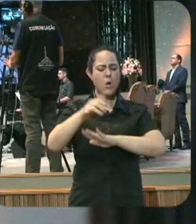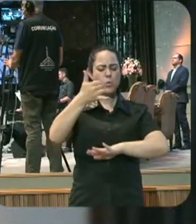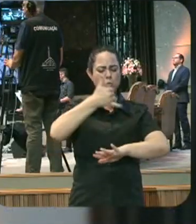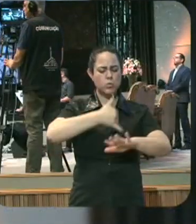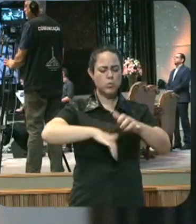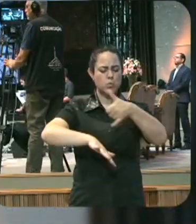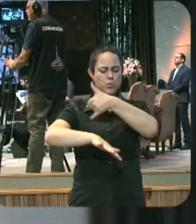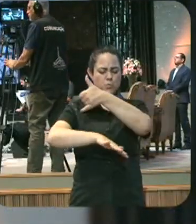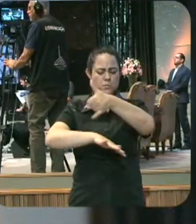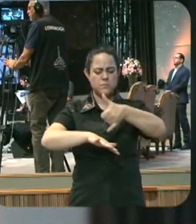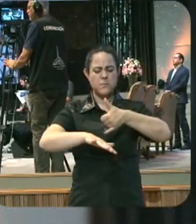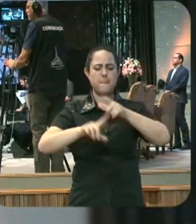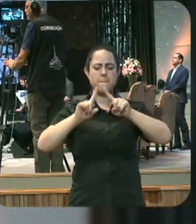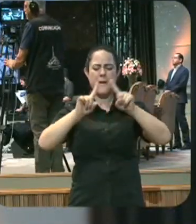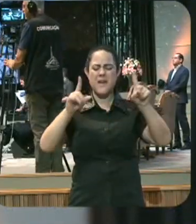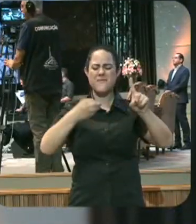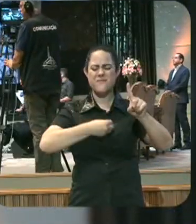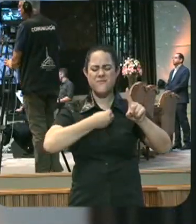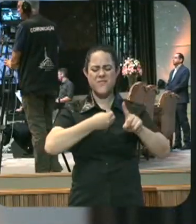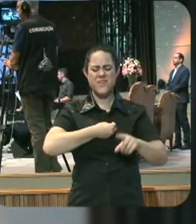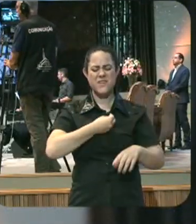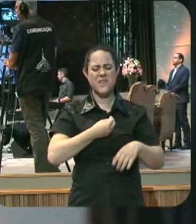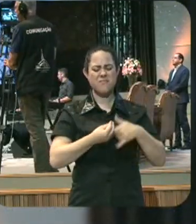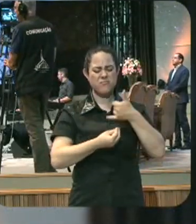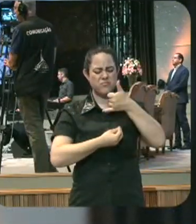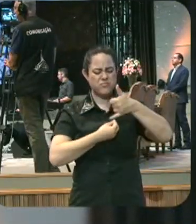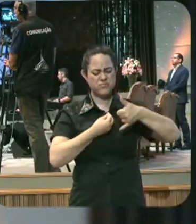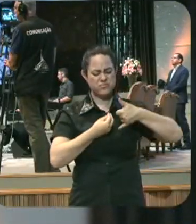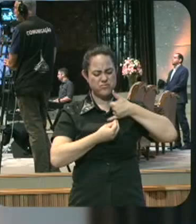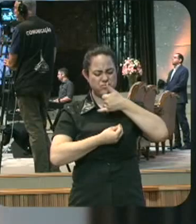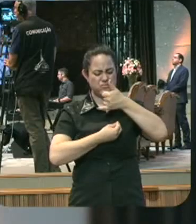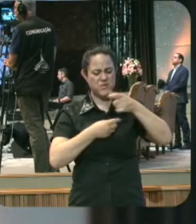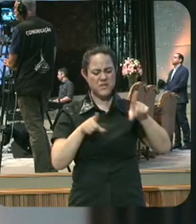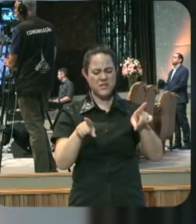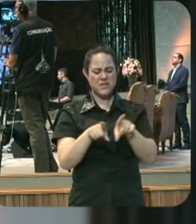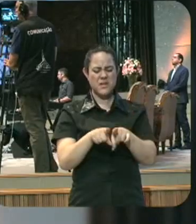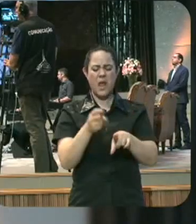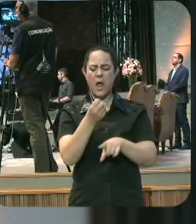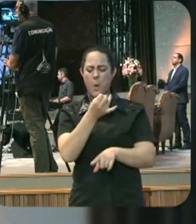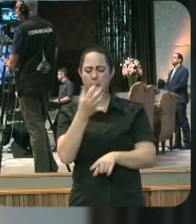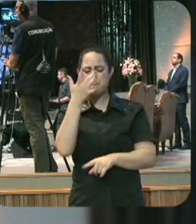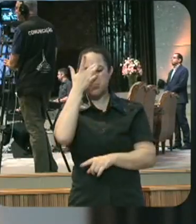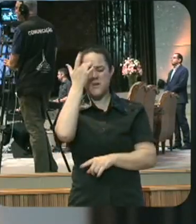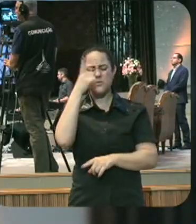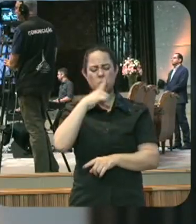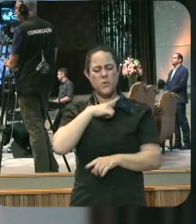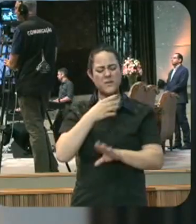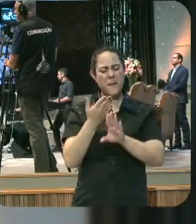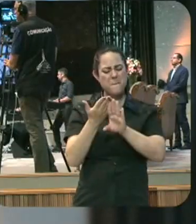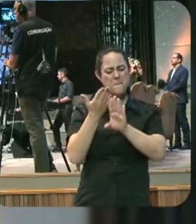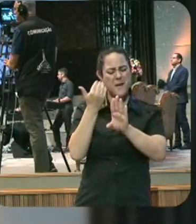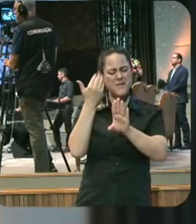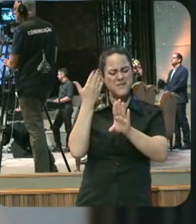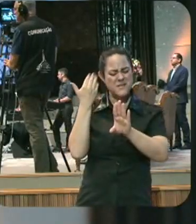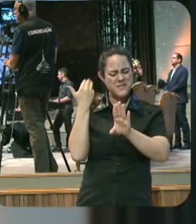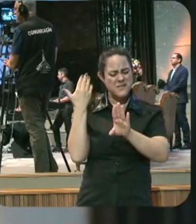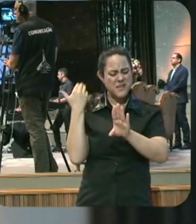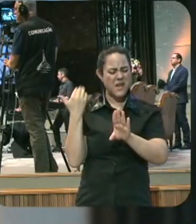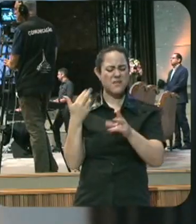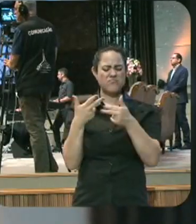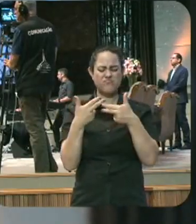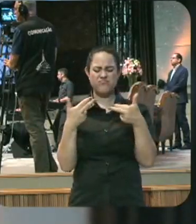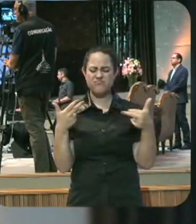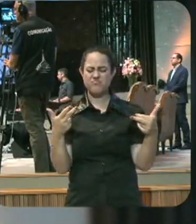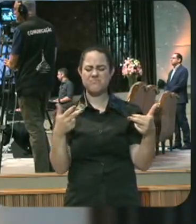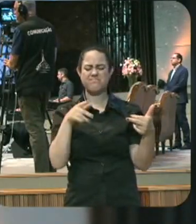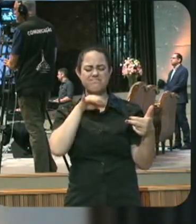sejam ungidas, mas a vida deles. Ó Pai, alguns trazem consigo um passado. Ó